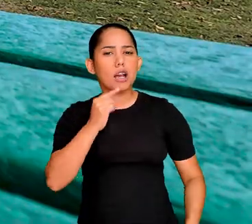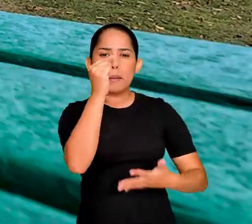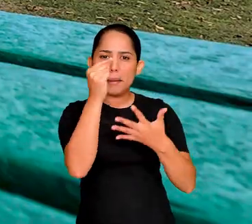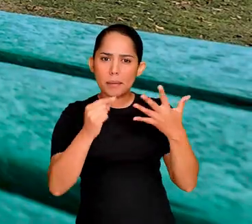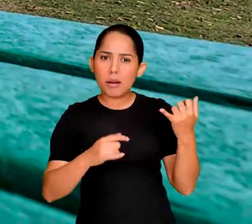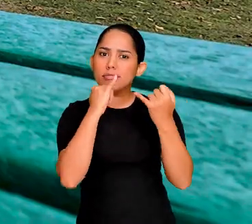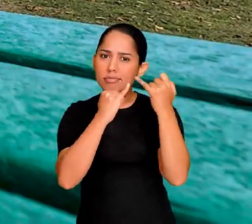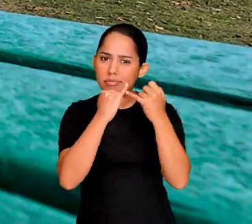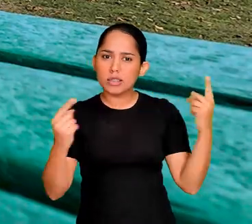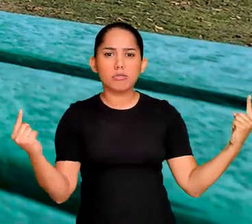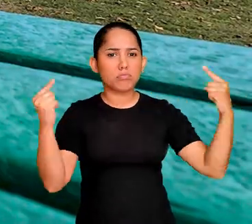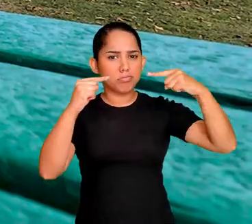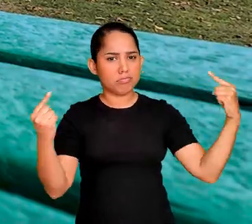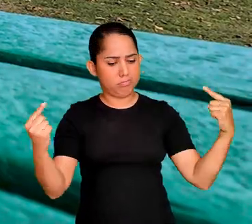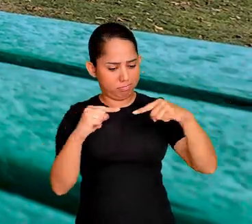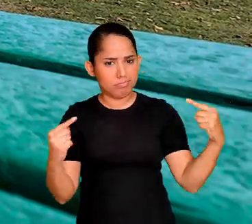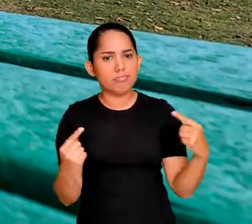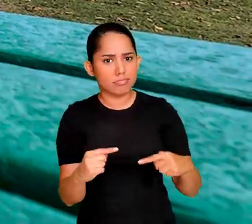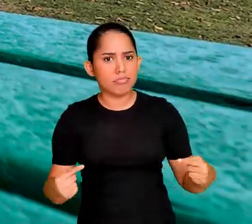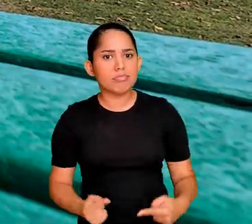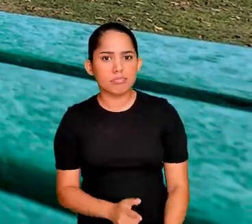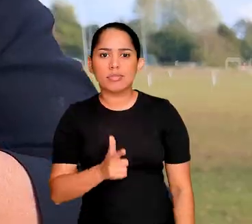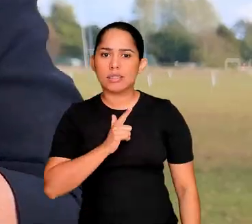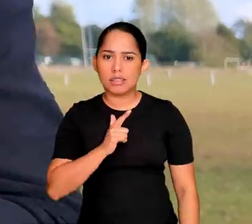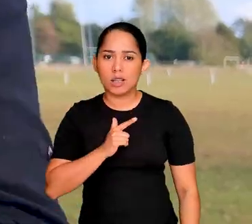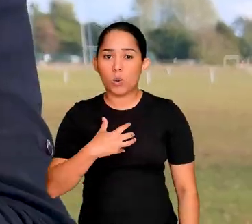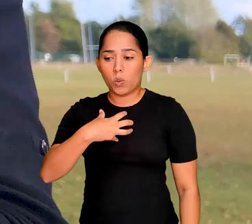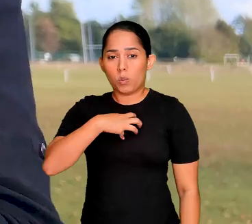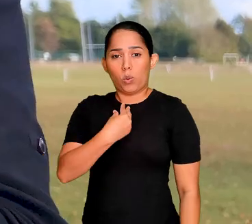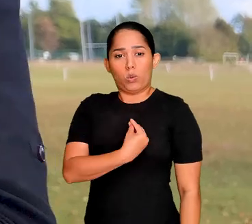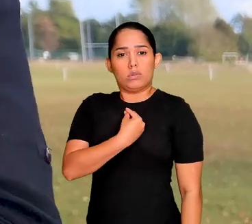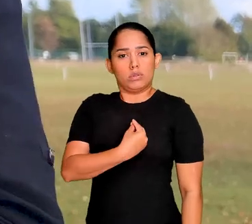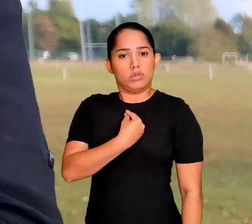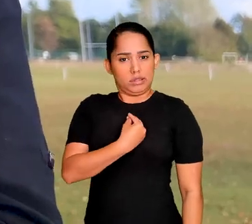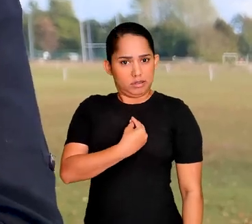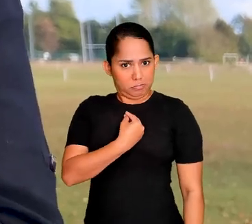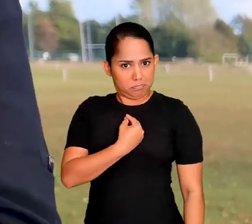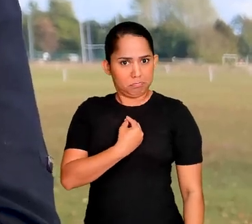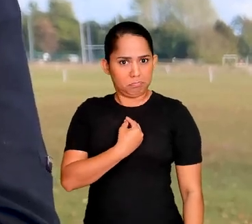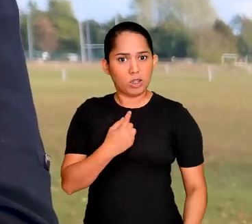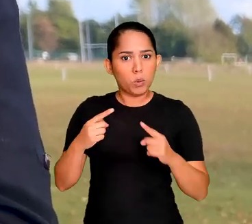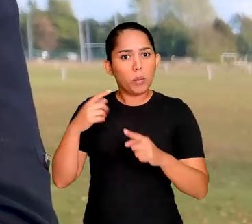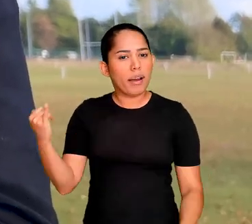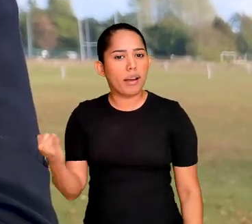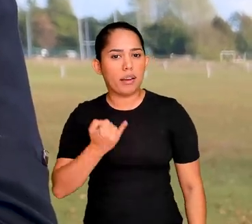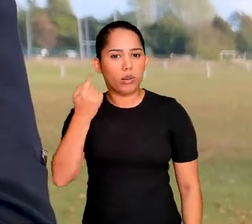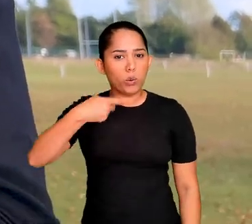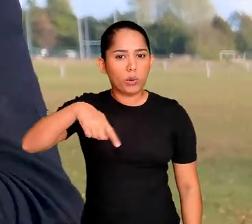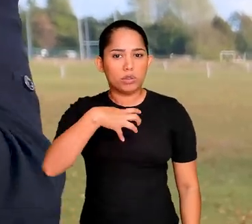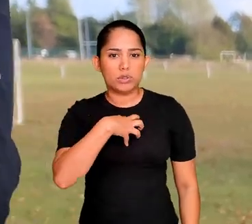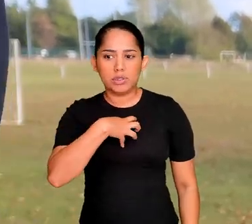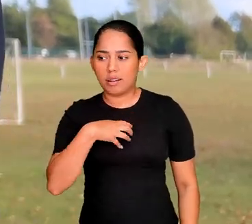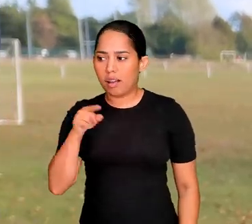hold in themselves a lot of common aspects or core way of life, or which is